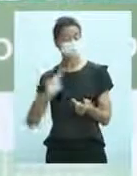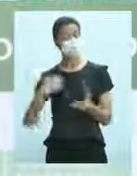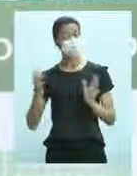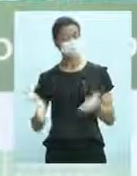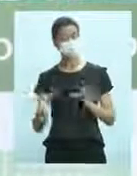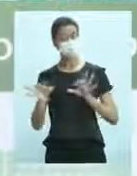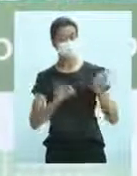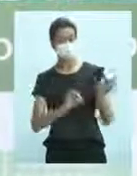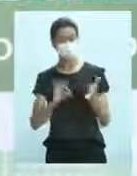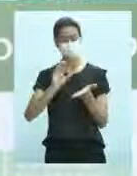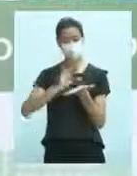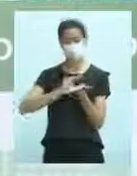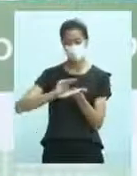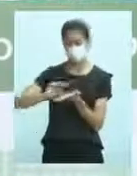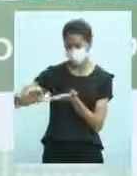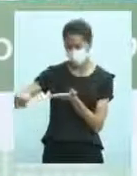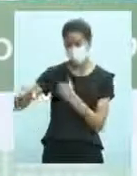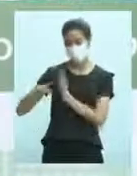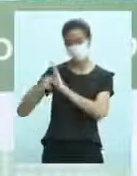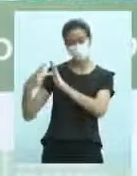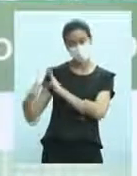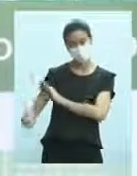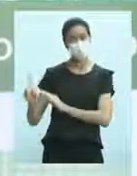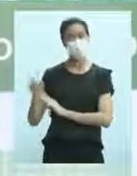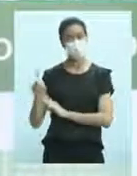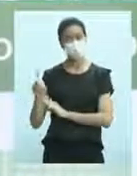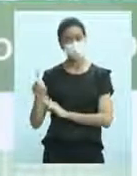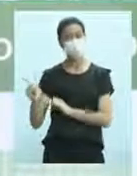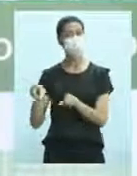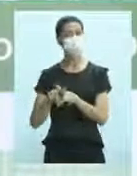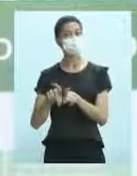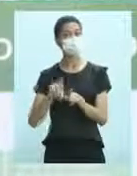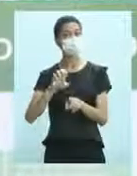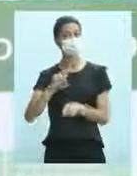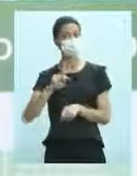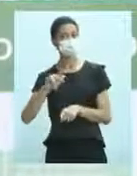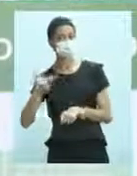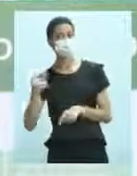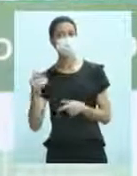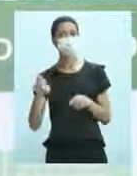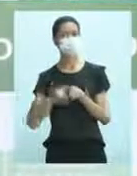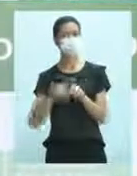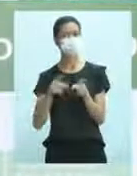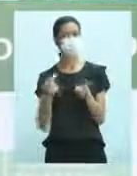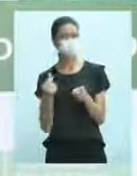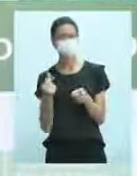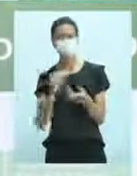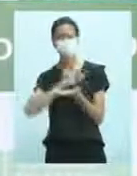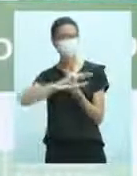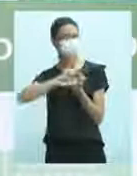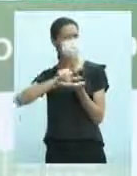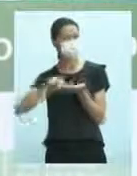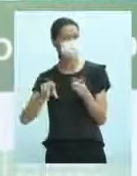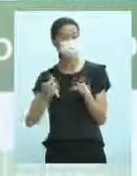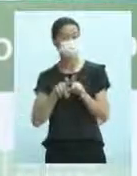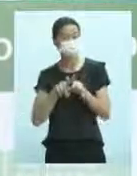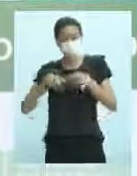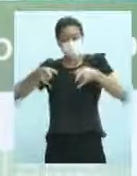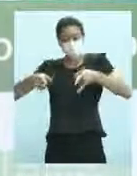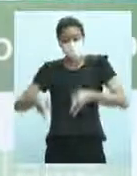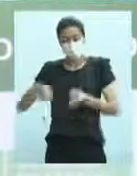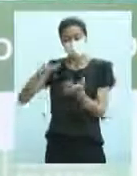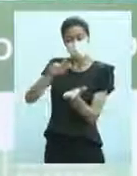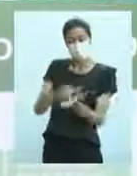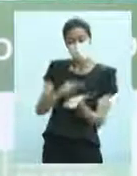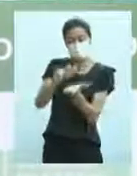além de insumos que nos pegam epis e temos certeza absoluta que o que a gente já fez